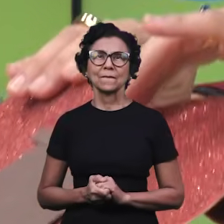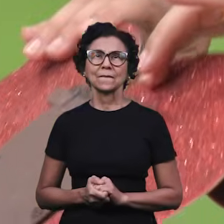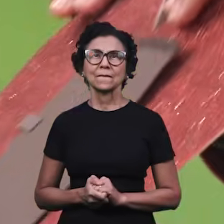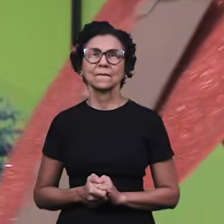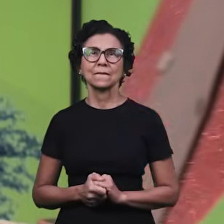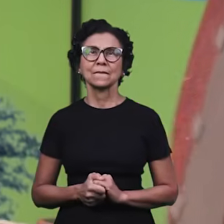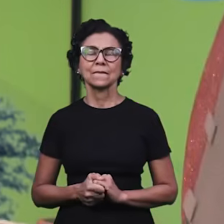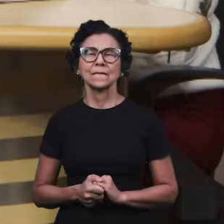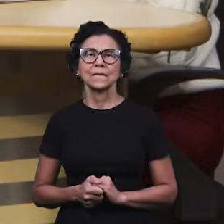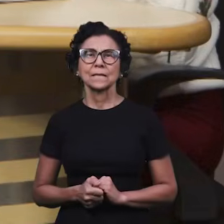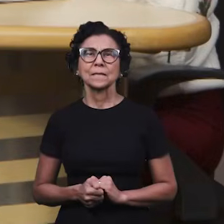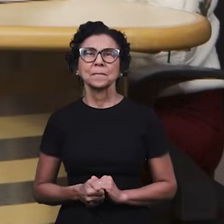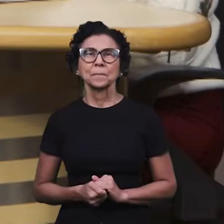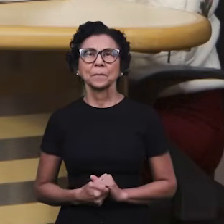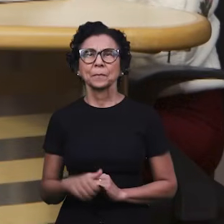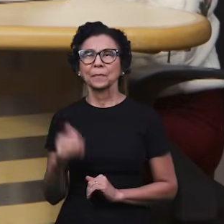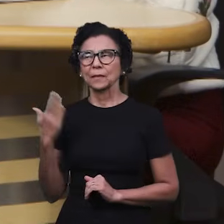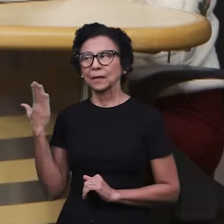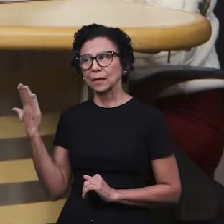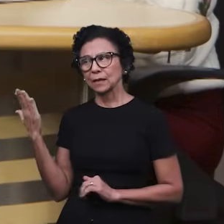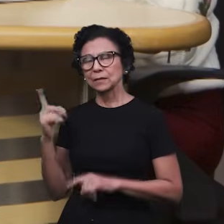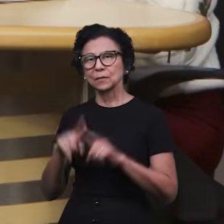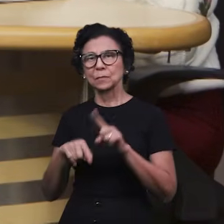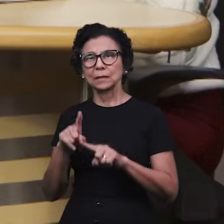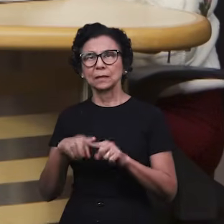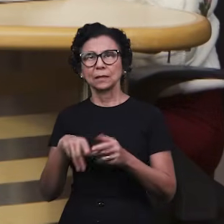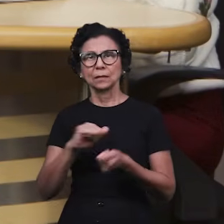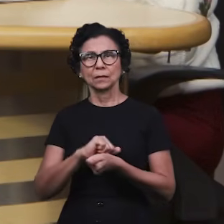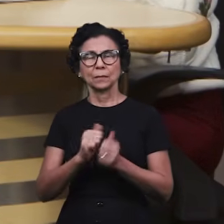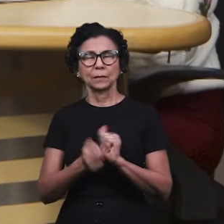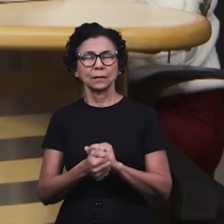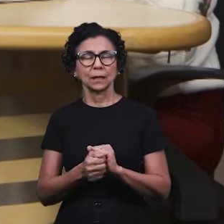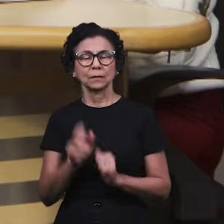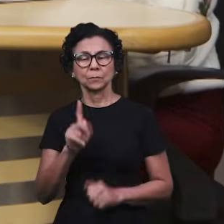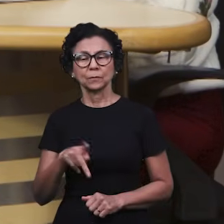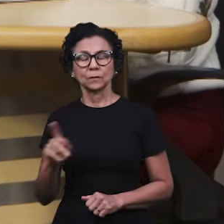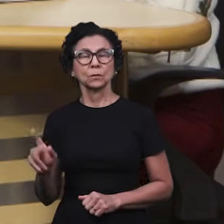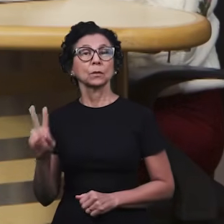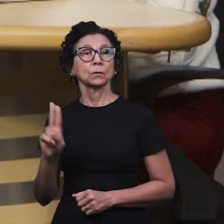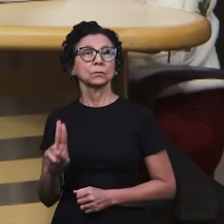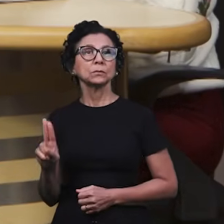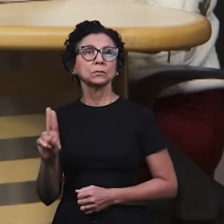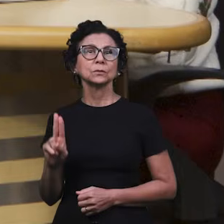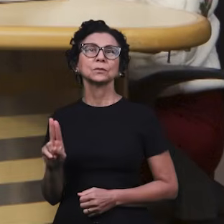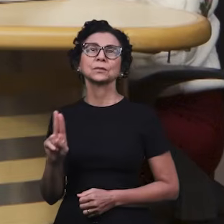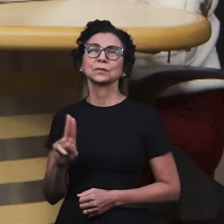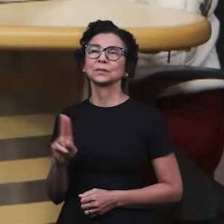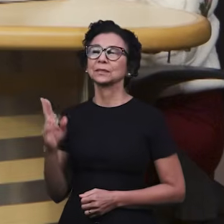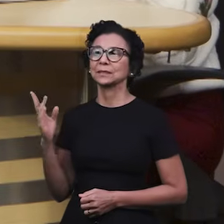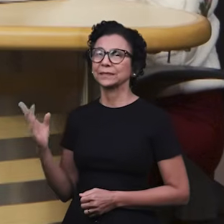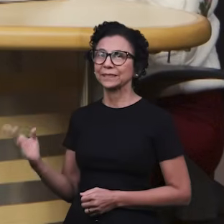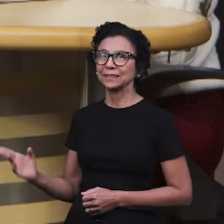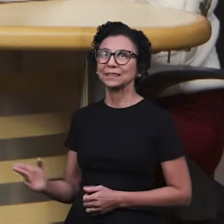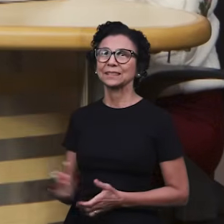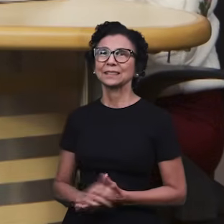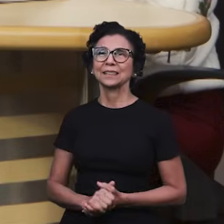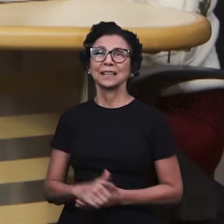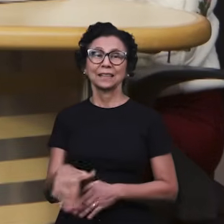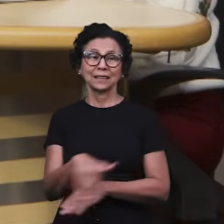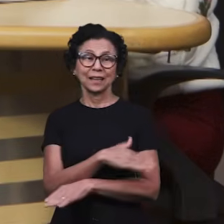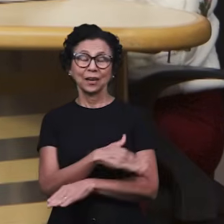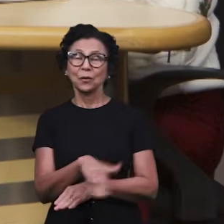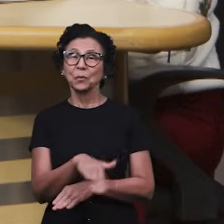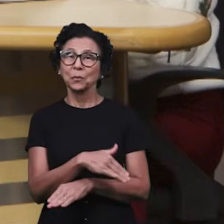de flanelógrafo, né, que é um recurso muito utilizado pelas professoras, né, para abordar as crianças na rua.